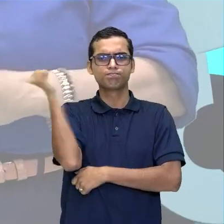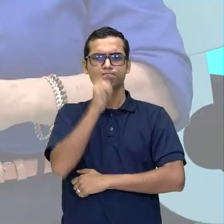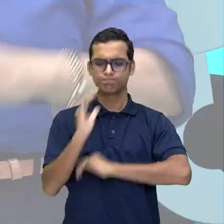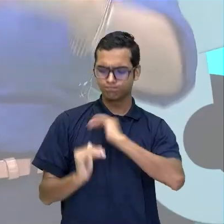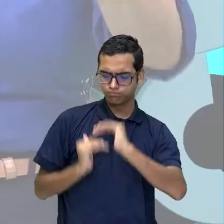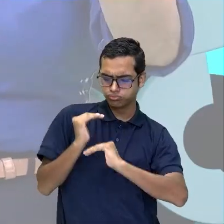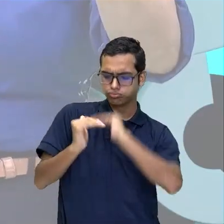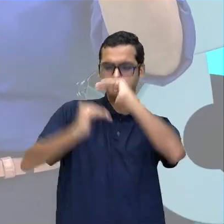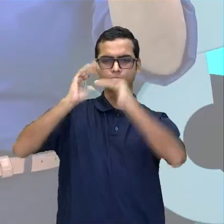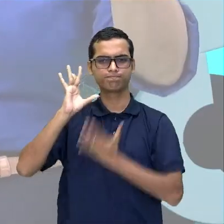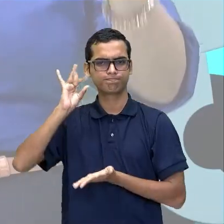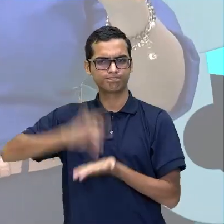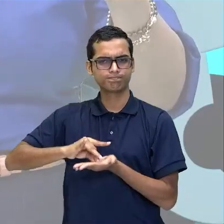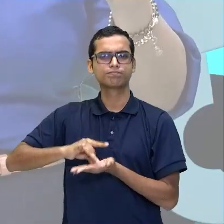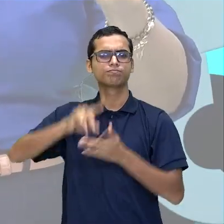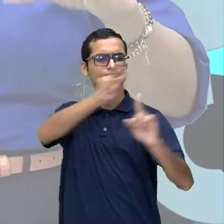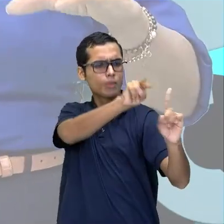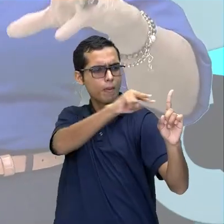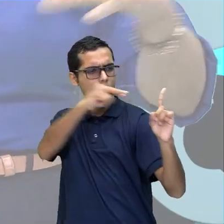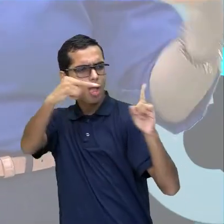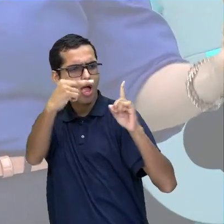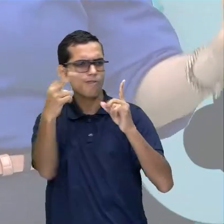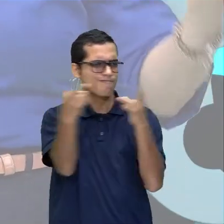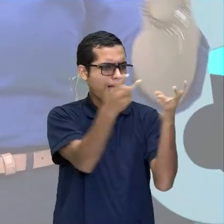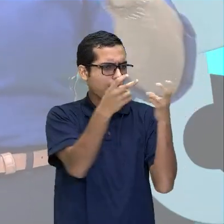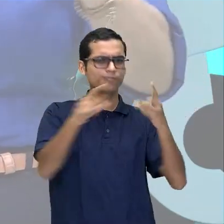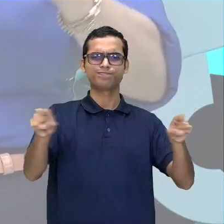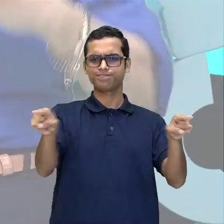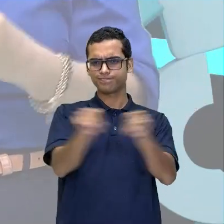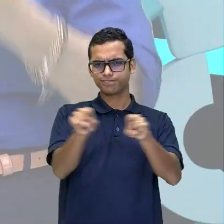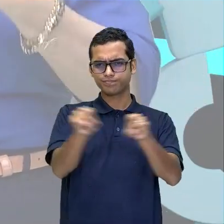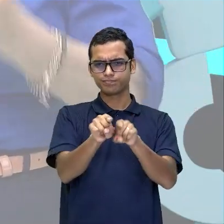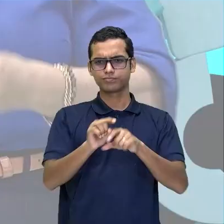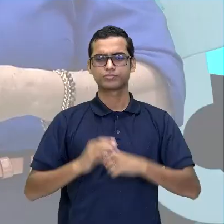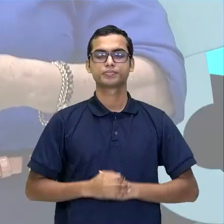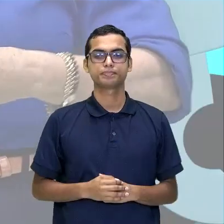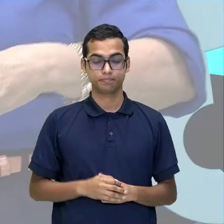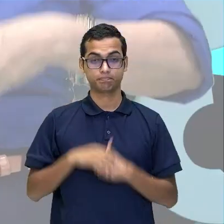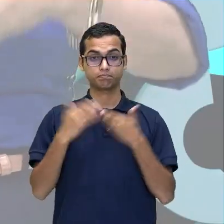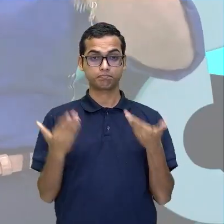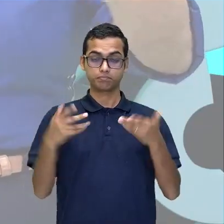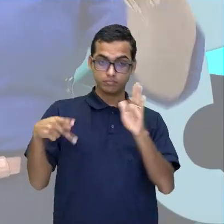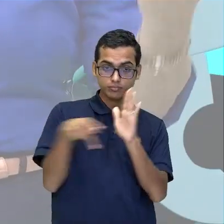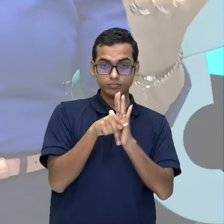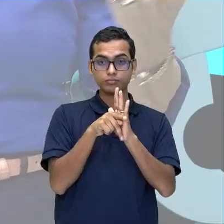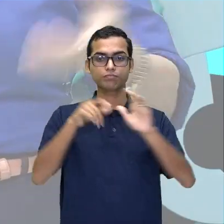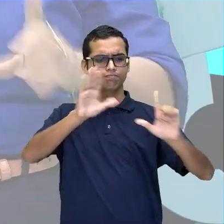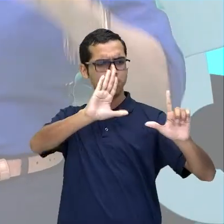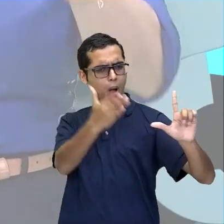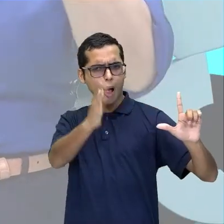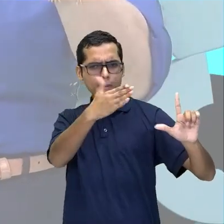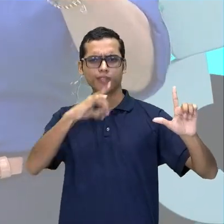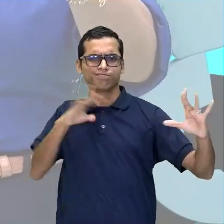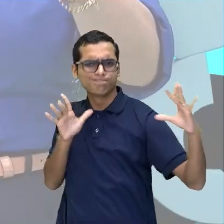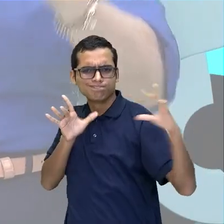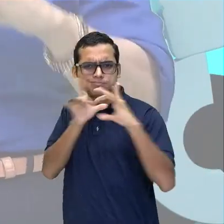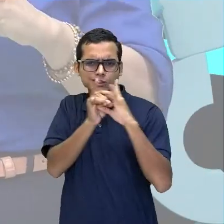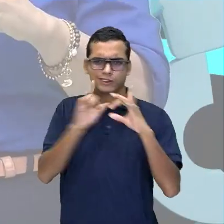percepção, você sabe. Então, a hipermídia, ela nos conecta, nos amplia e